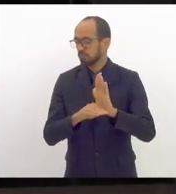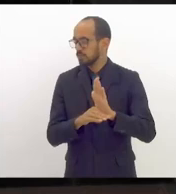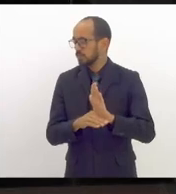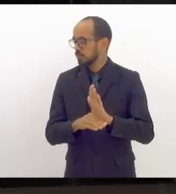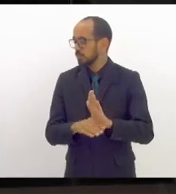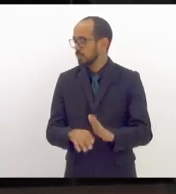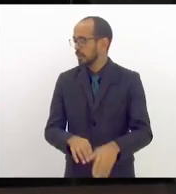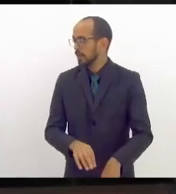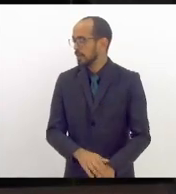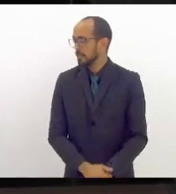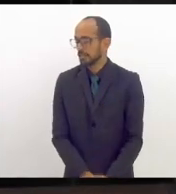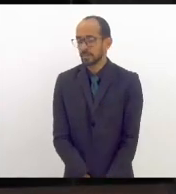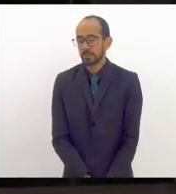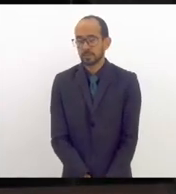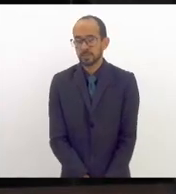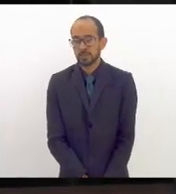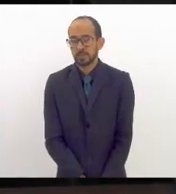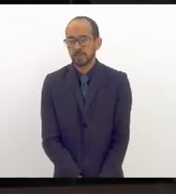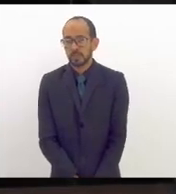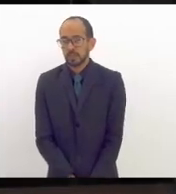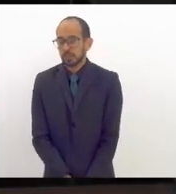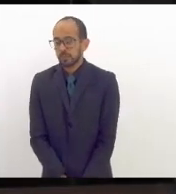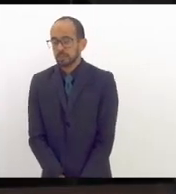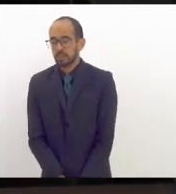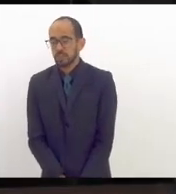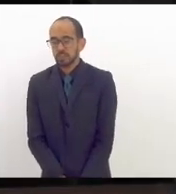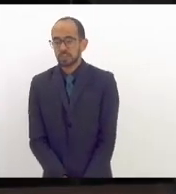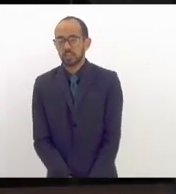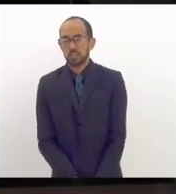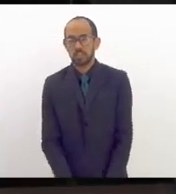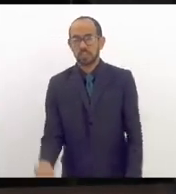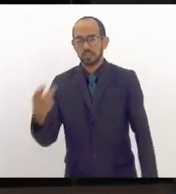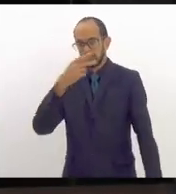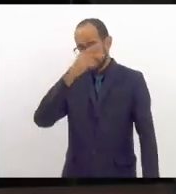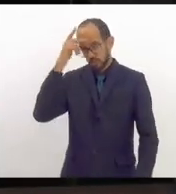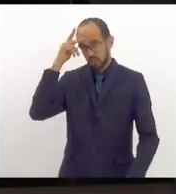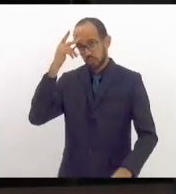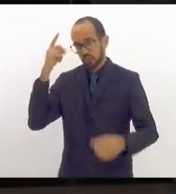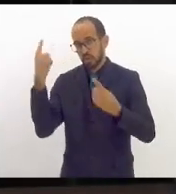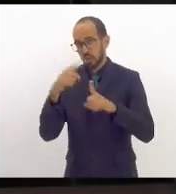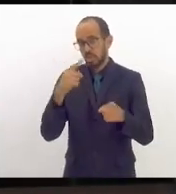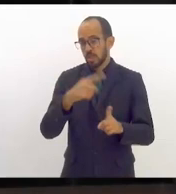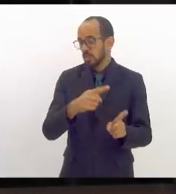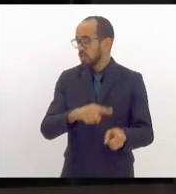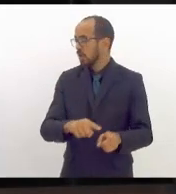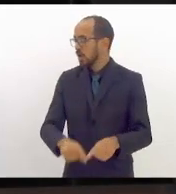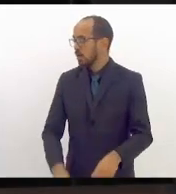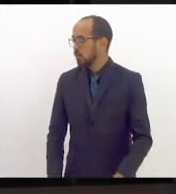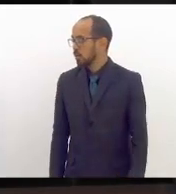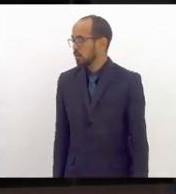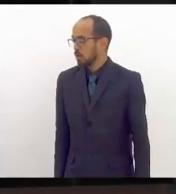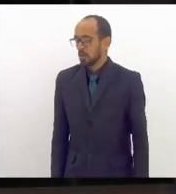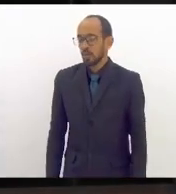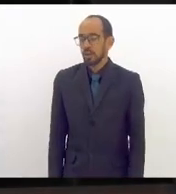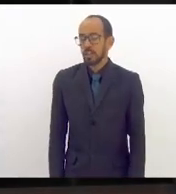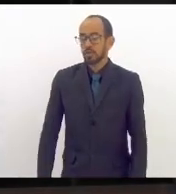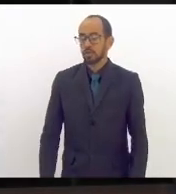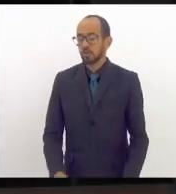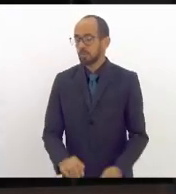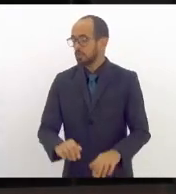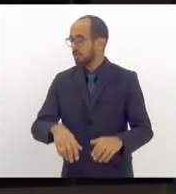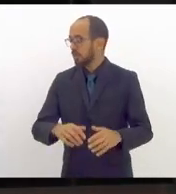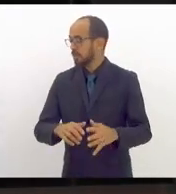né pessoas sendo atacadas atacadas inclusive com uma linguagem